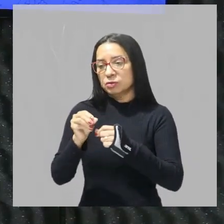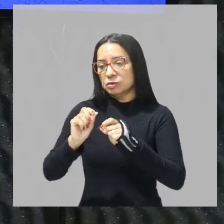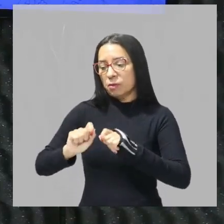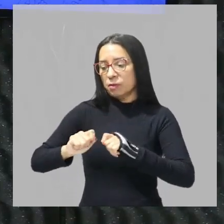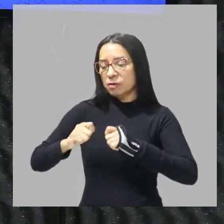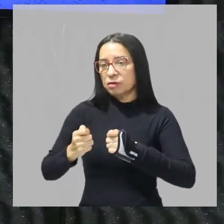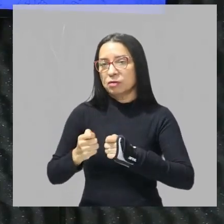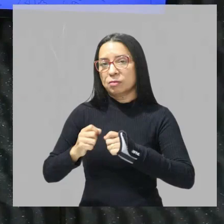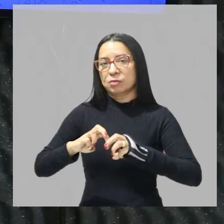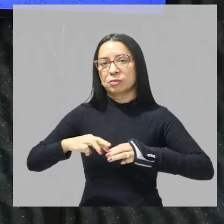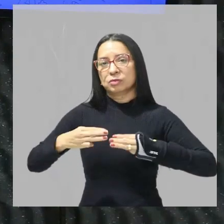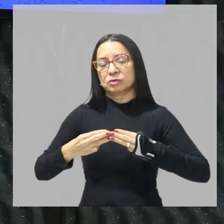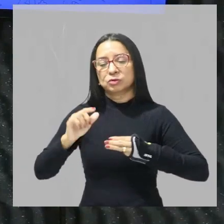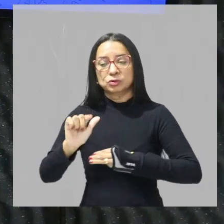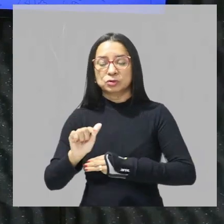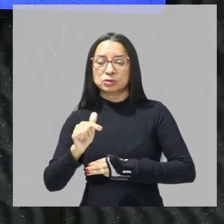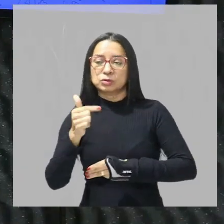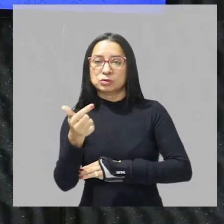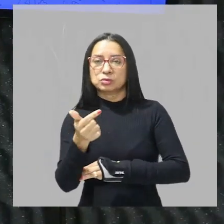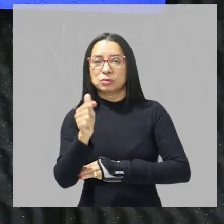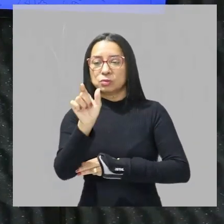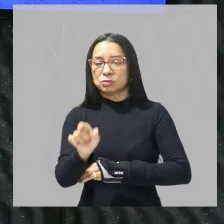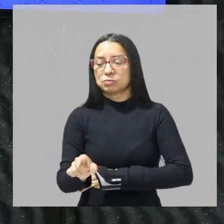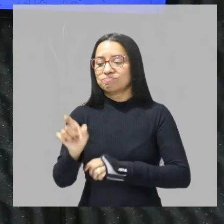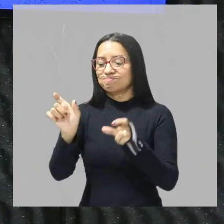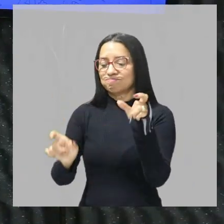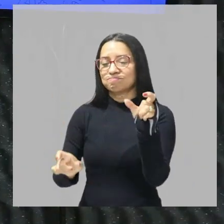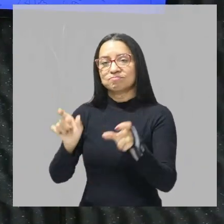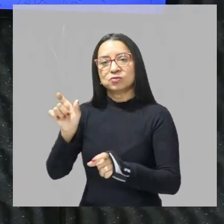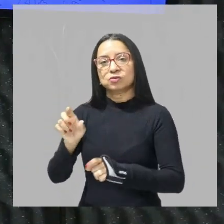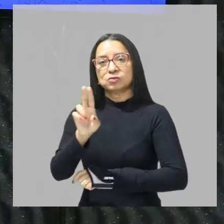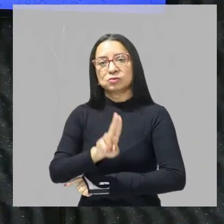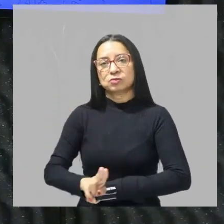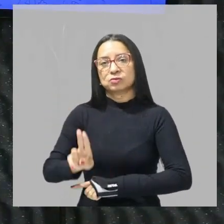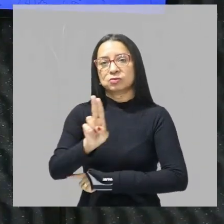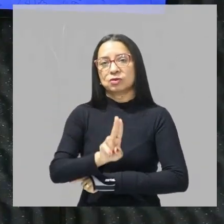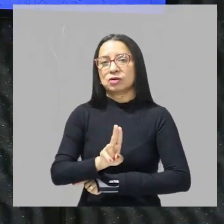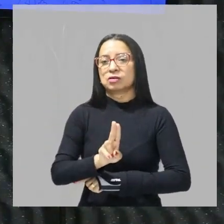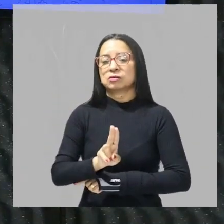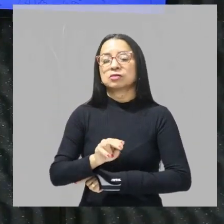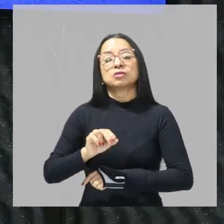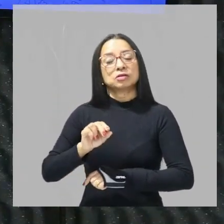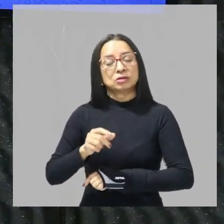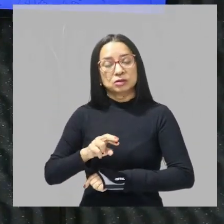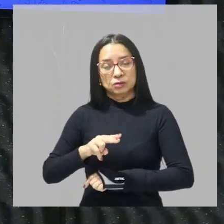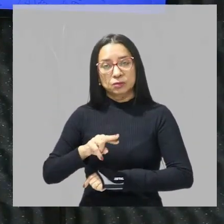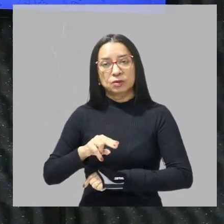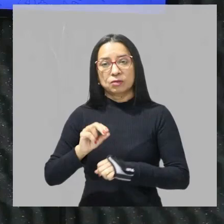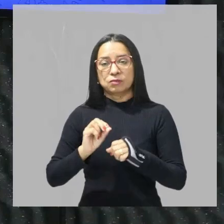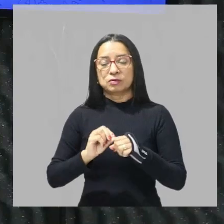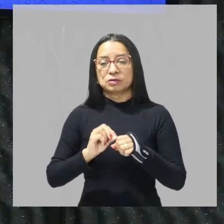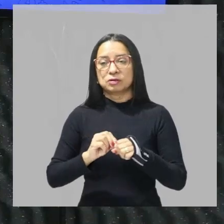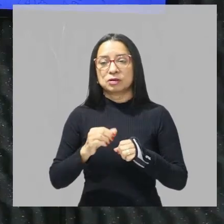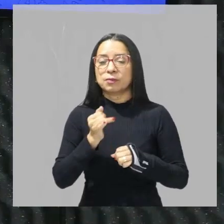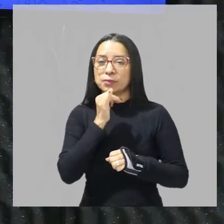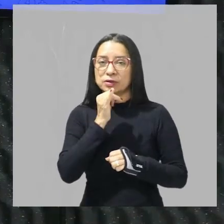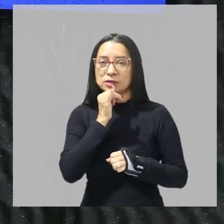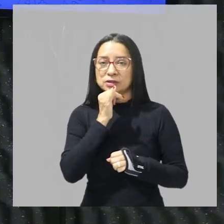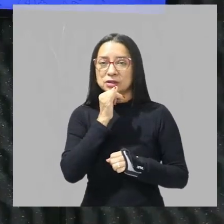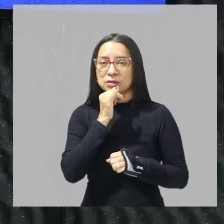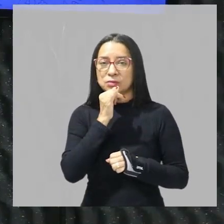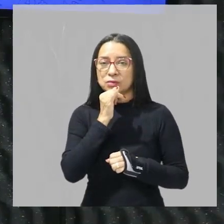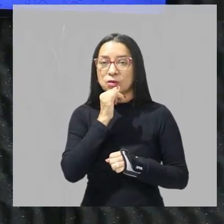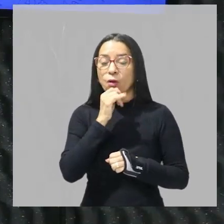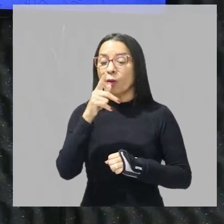matéria orgânica de outros indivíduos que são consumidores, faz a mesma coisa. Por exemplo, quando eu morrer, lá